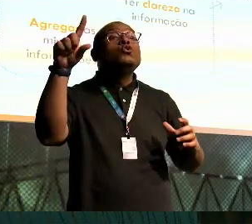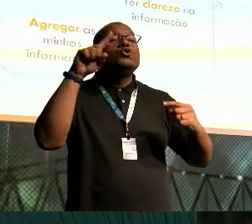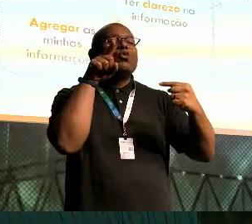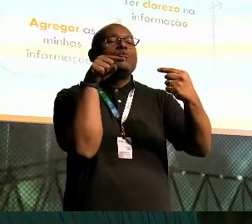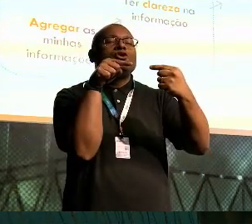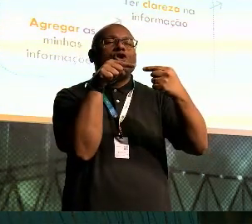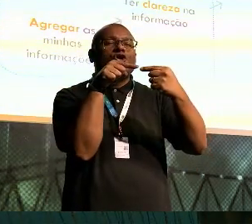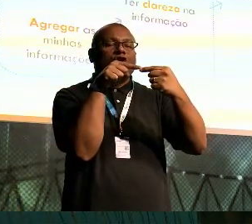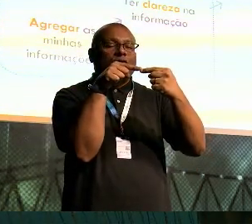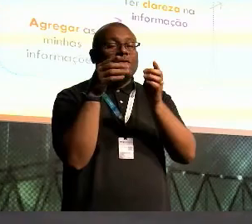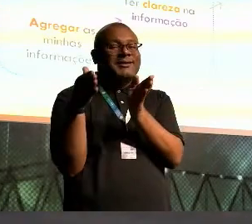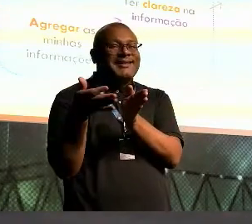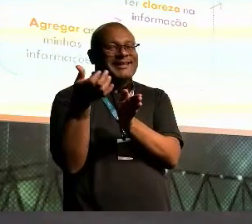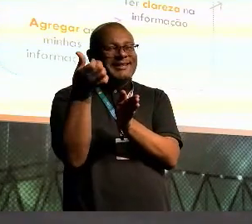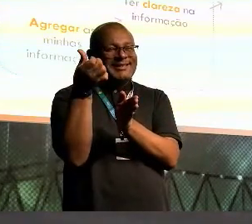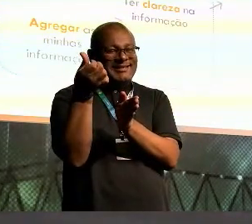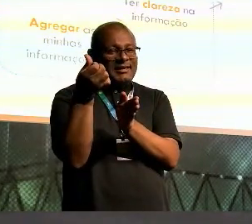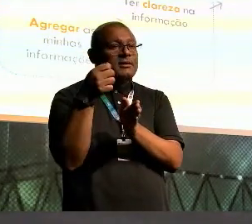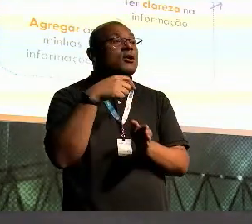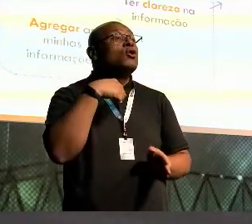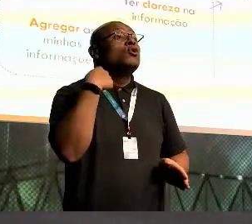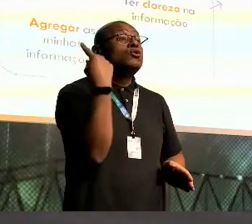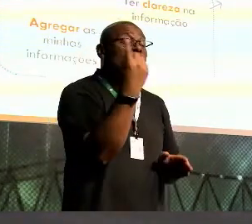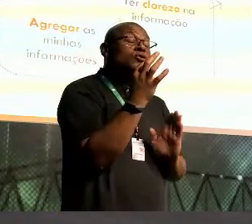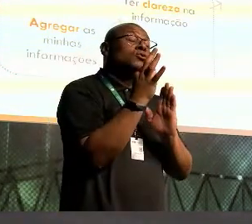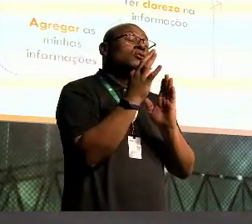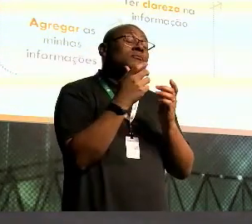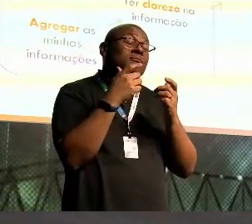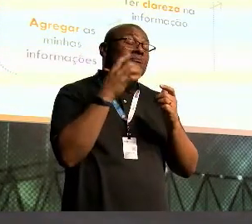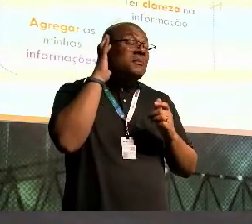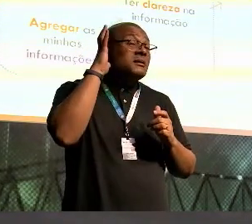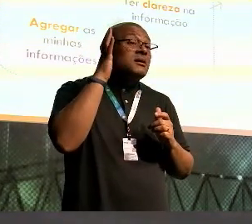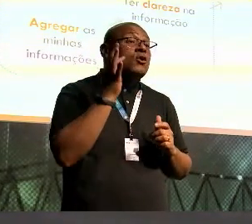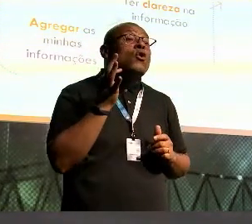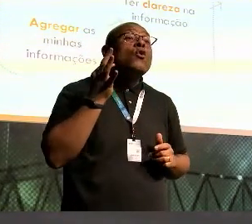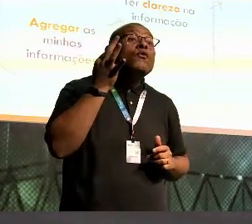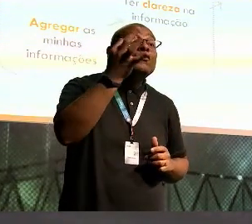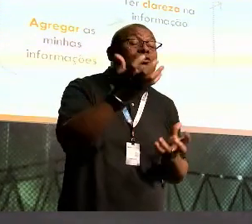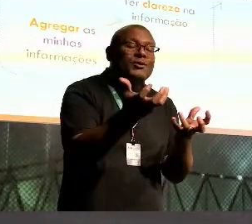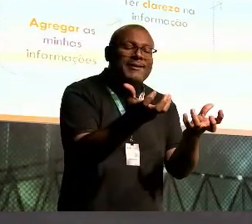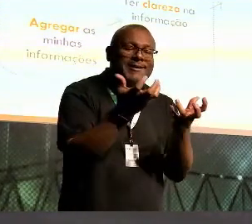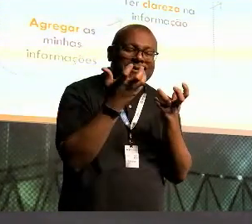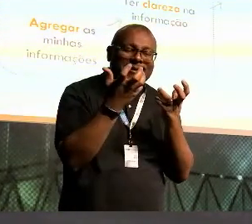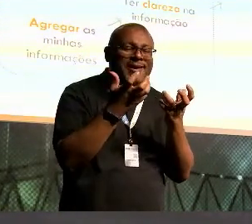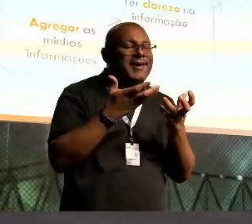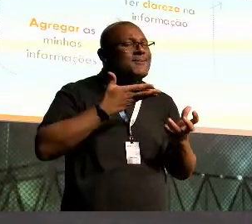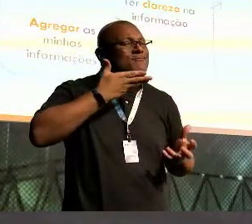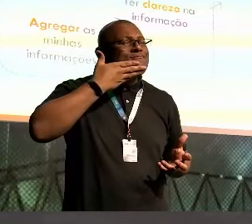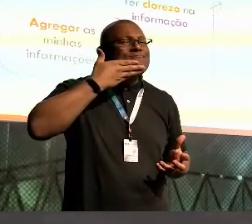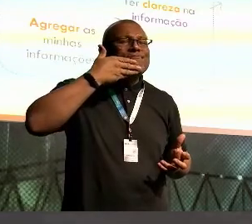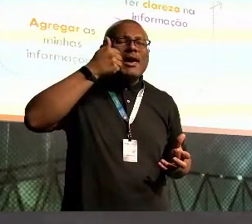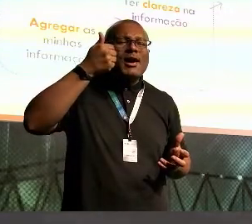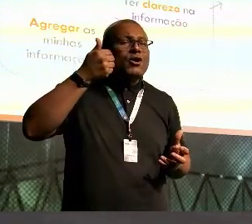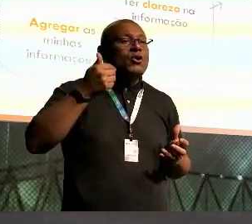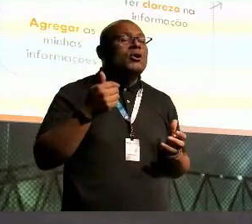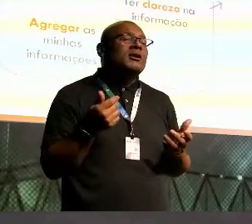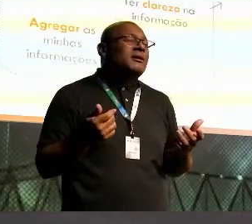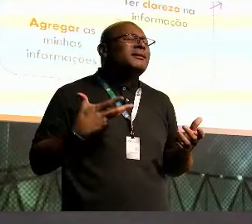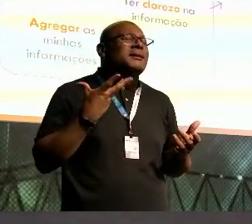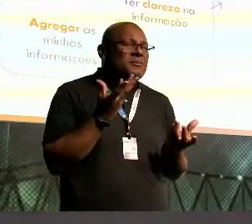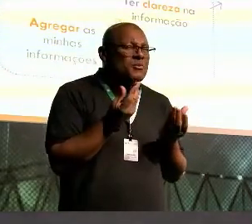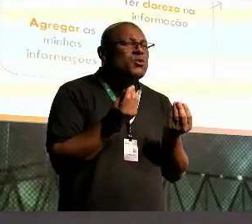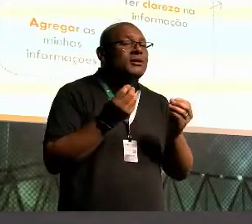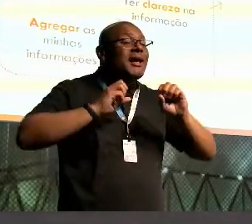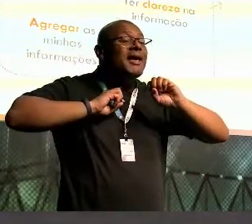hoje estamos aqui caminhando como deve ser, totalmente esperado, tá? Que seja dessa maneira. Sim, tem muita questão